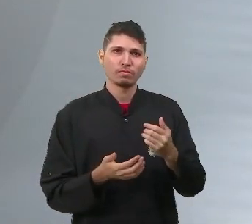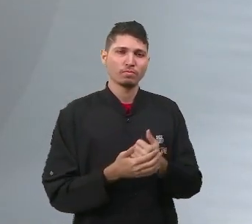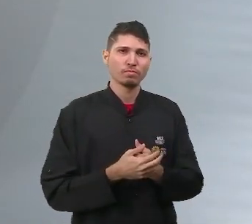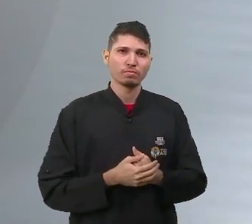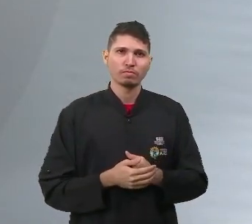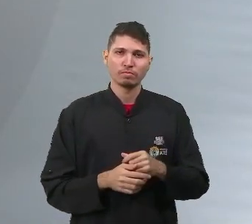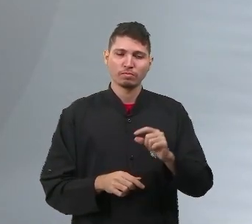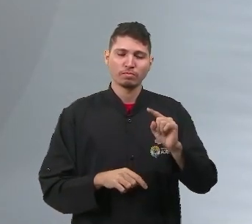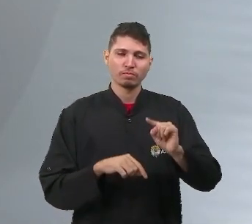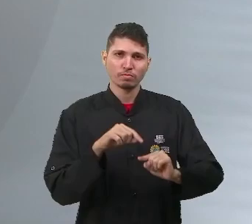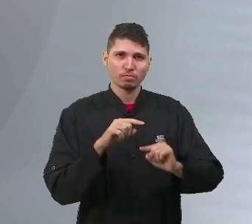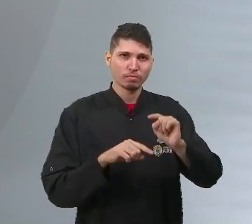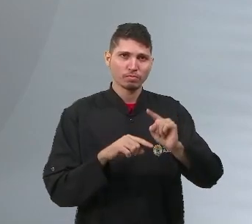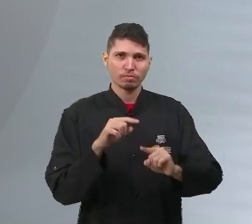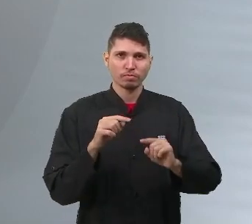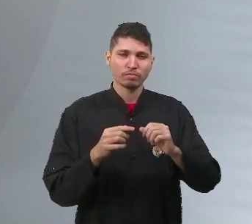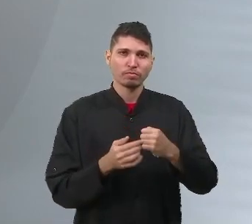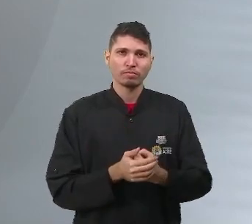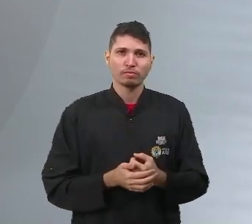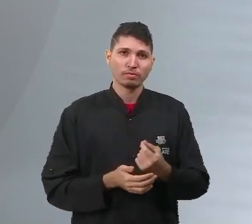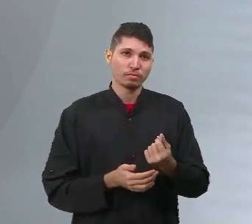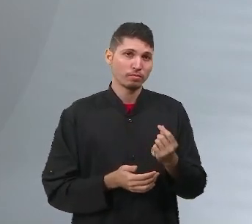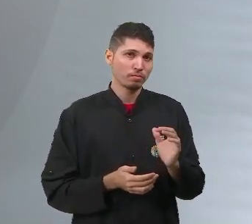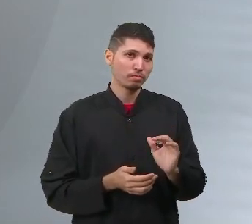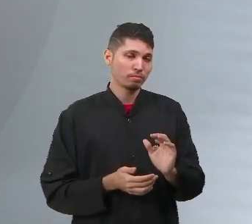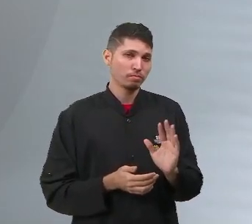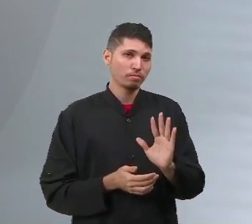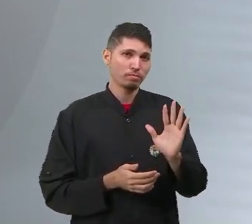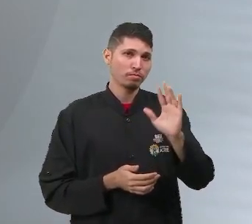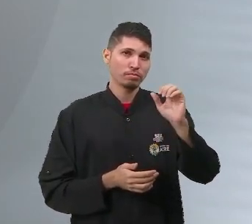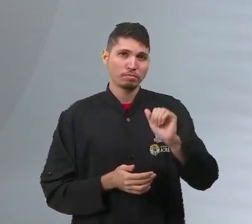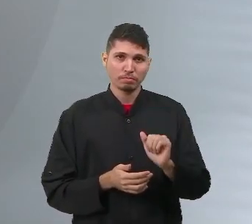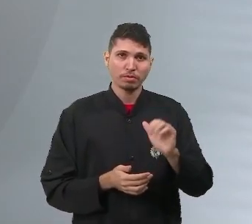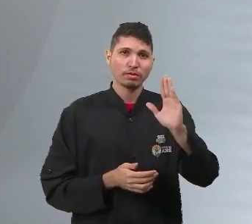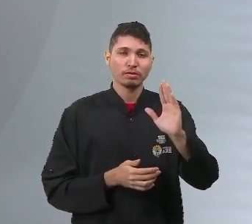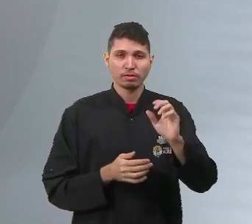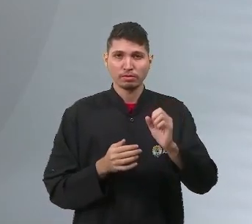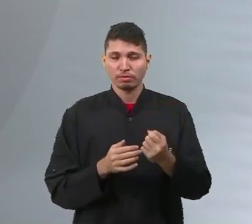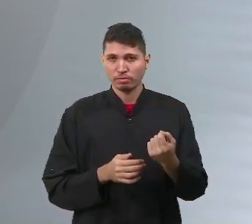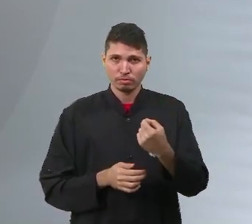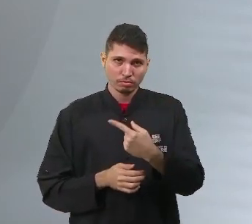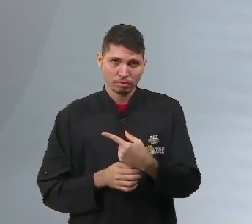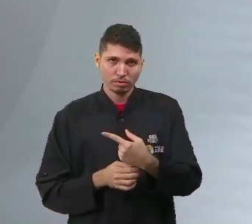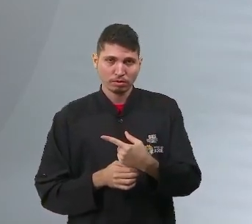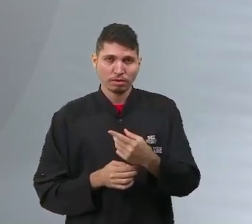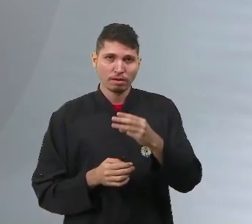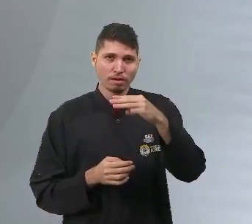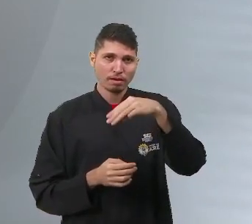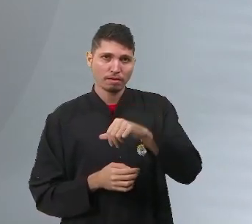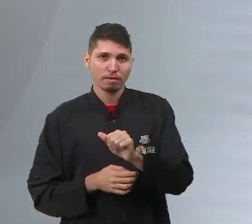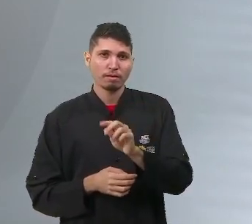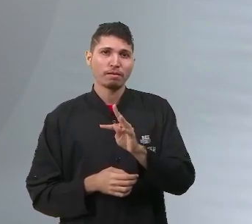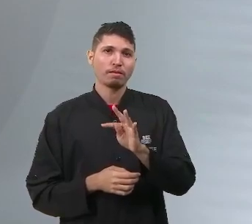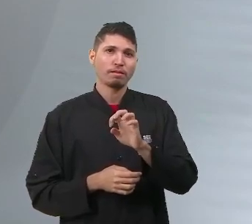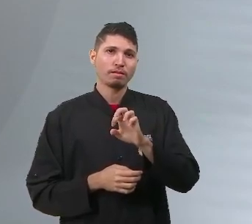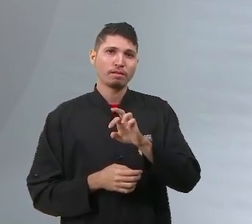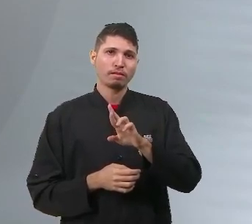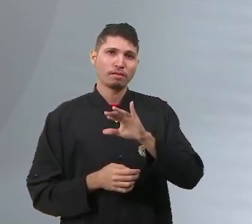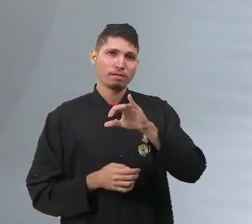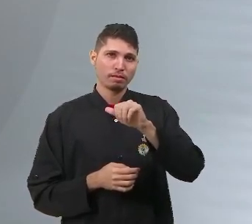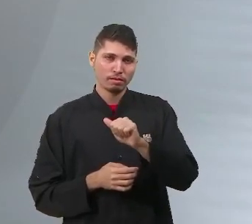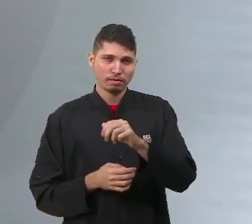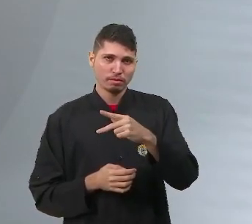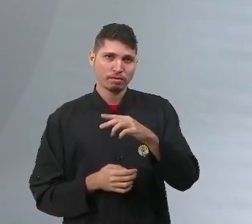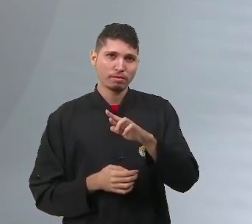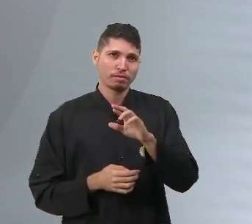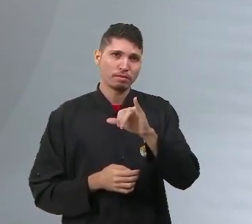já está na sua forma final, ele custa mais caro do que somente a matéria-prima, vender a matéria-prima. Tá? Então, o incentivo a essas